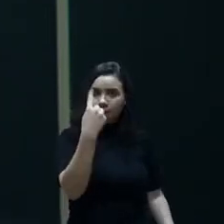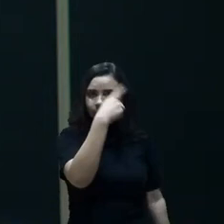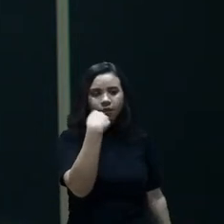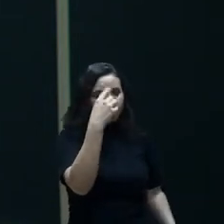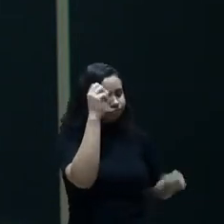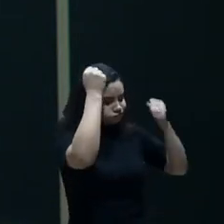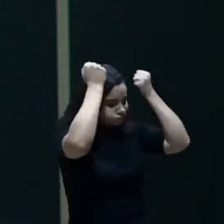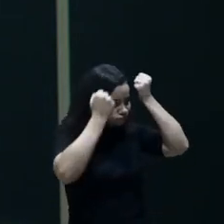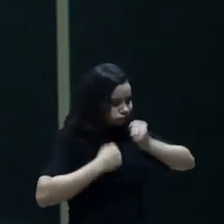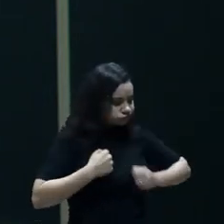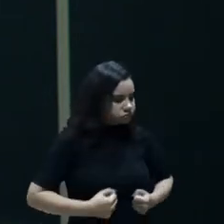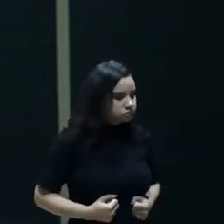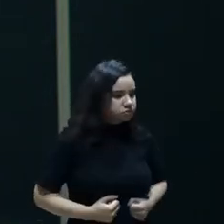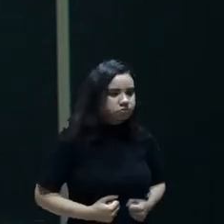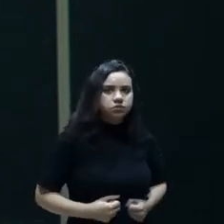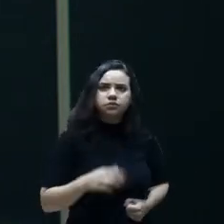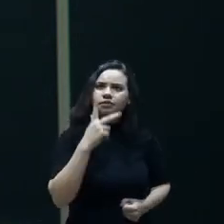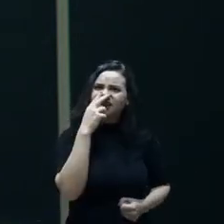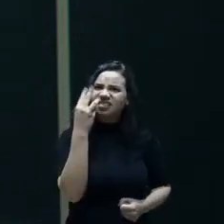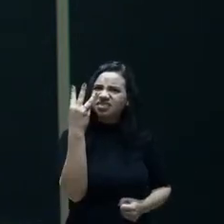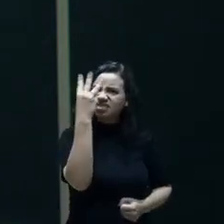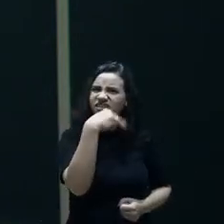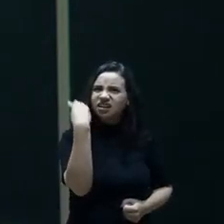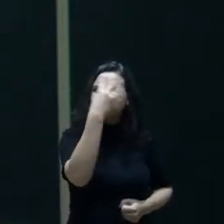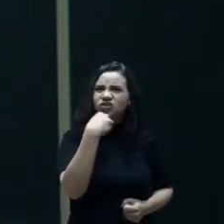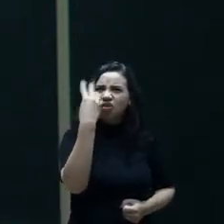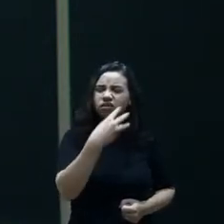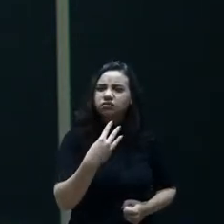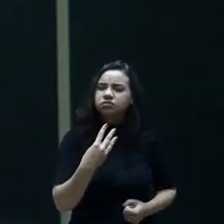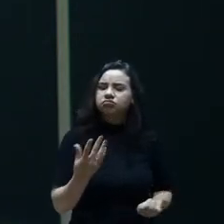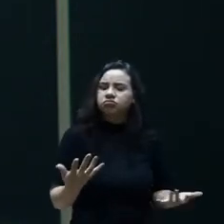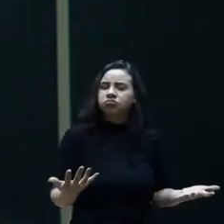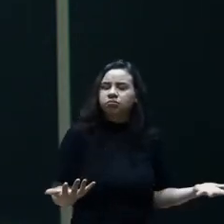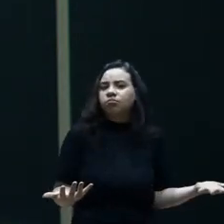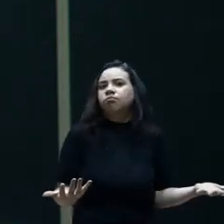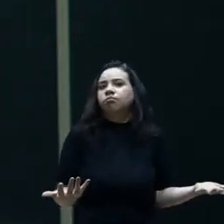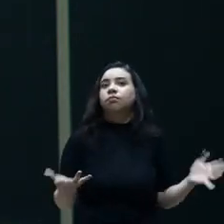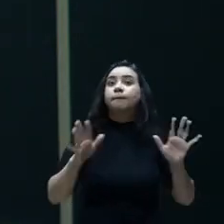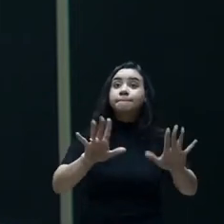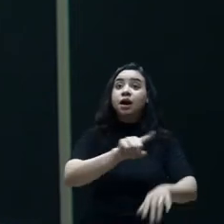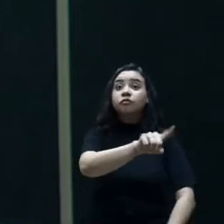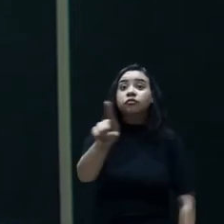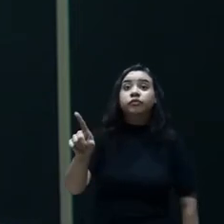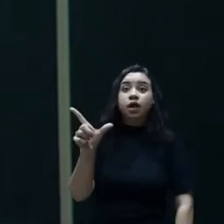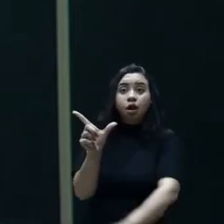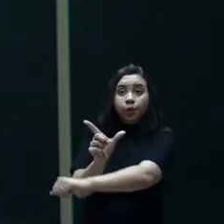É errado? Não. O errado é não ter 1% para dedicar a palavra de Deus.